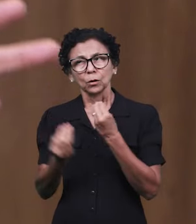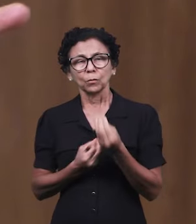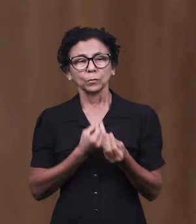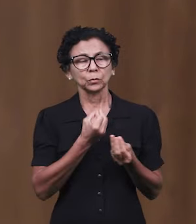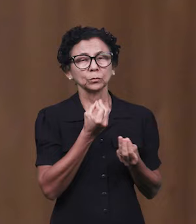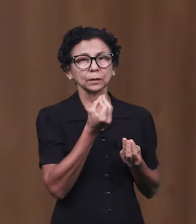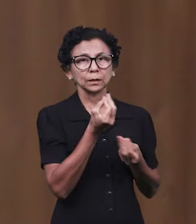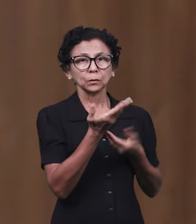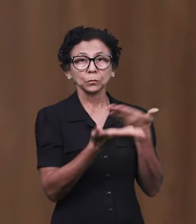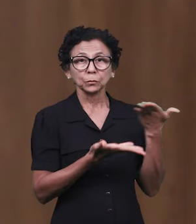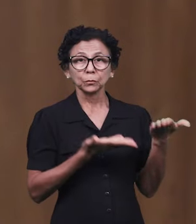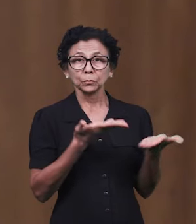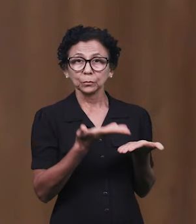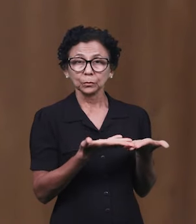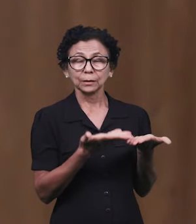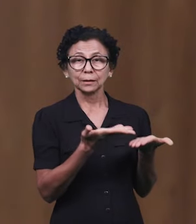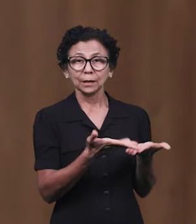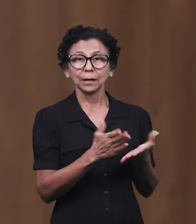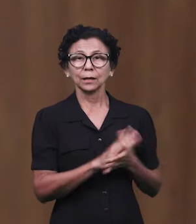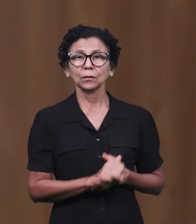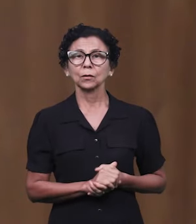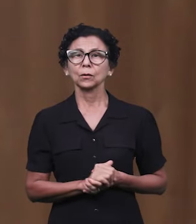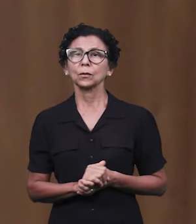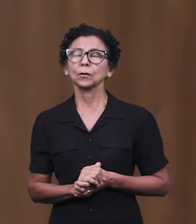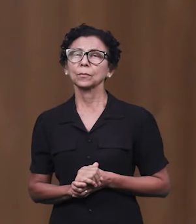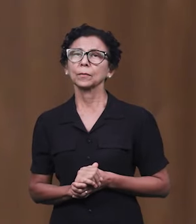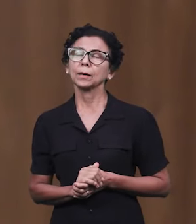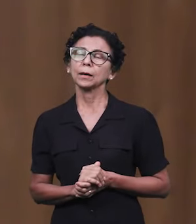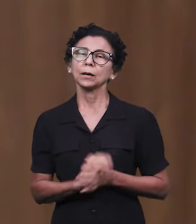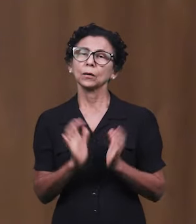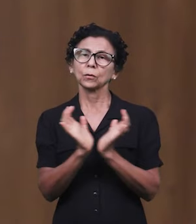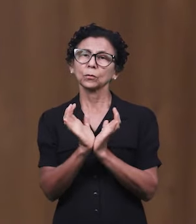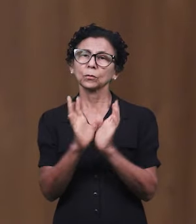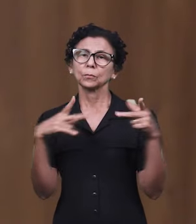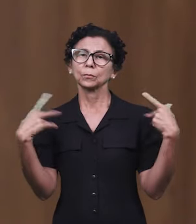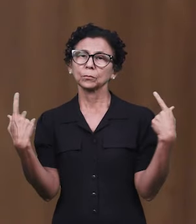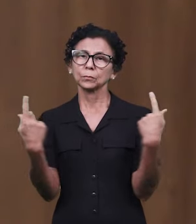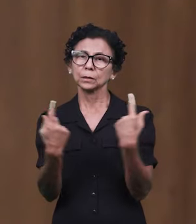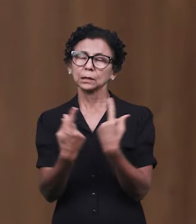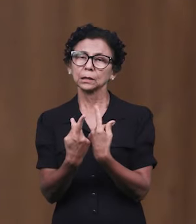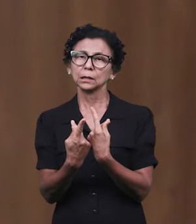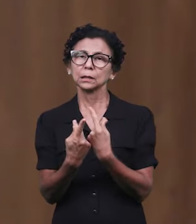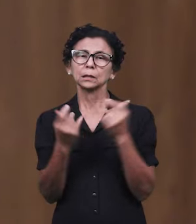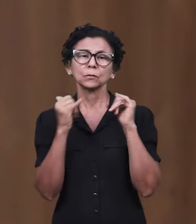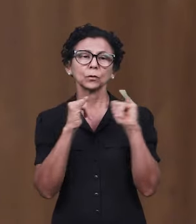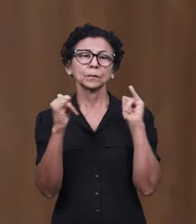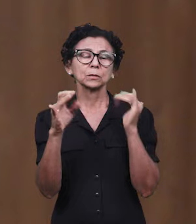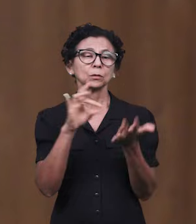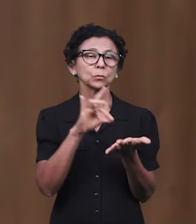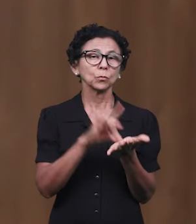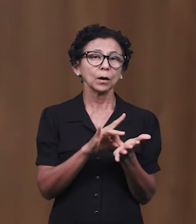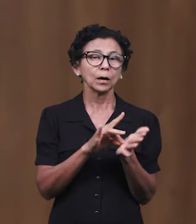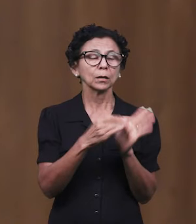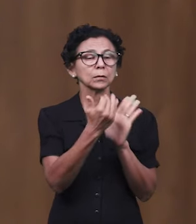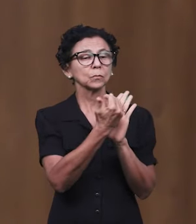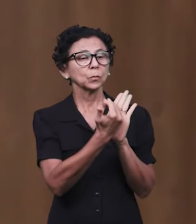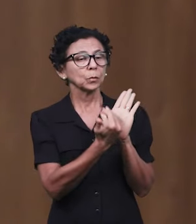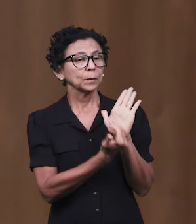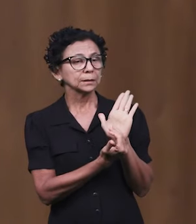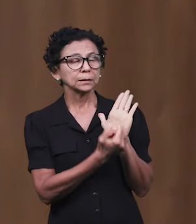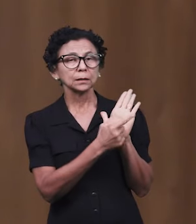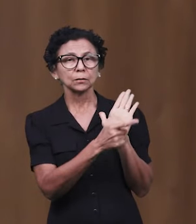as informações atuais do presbitério, mantê-los informados através da programação intensa. Então nós temos um canal que